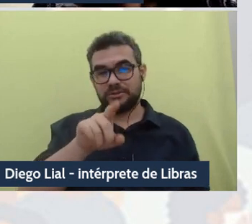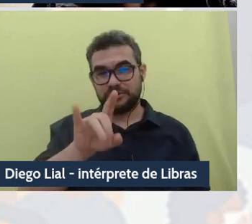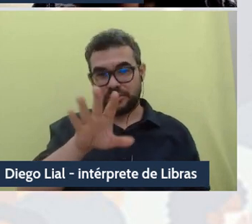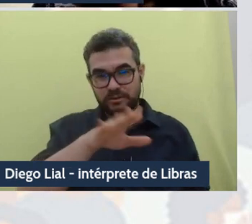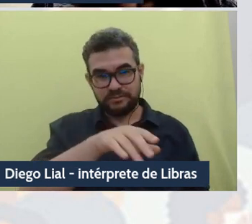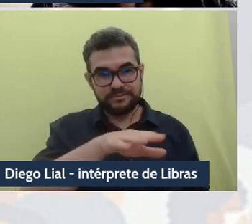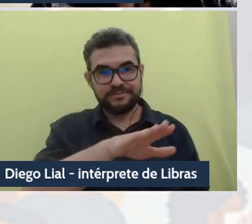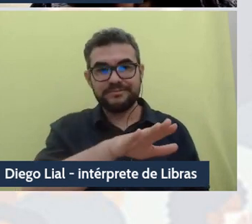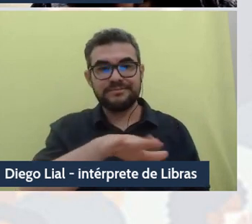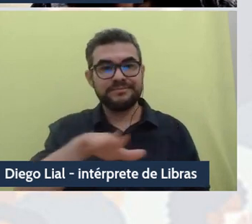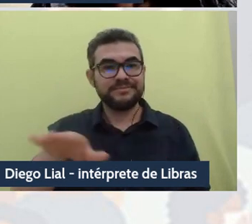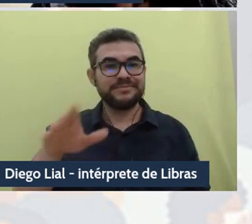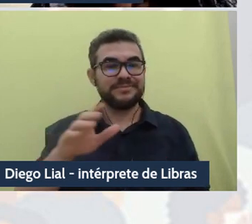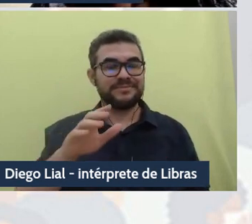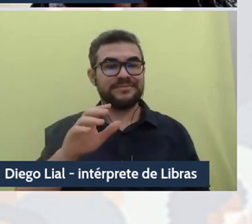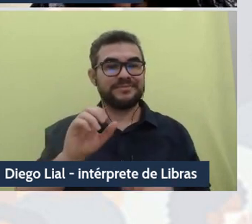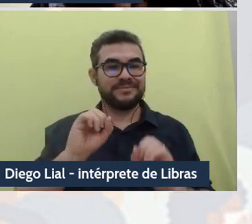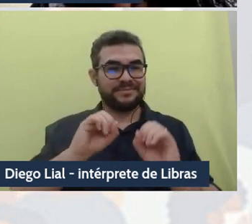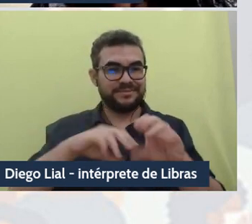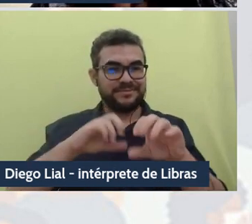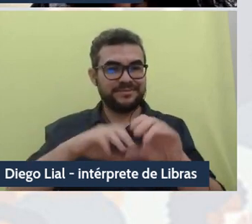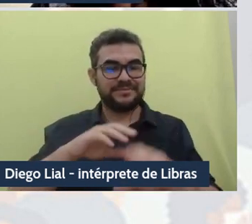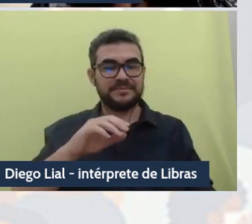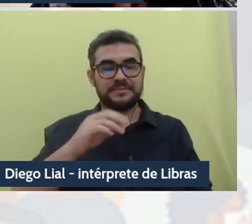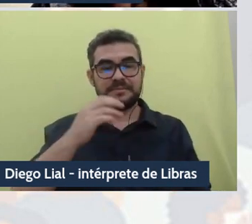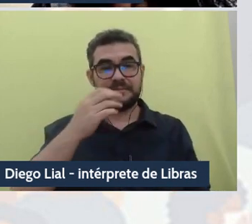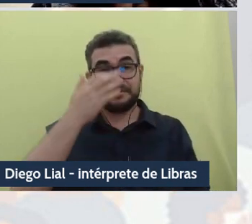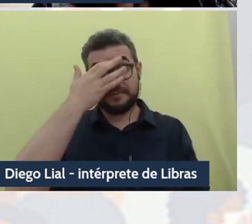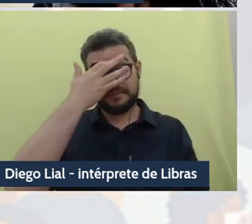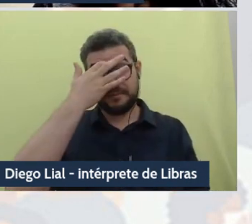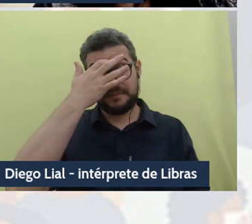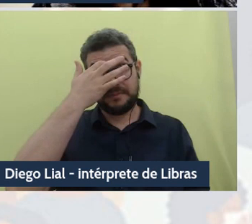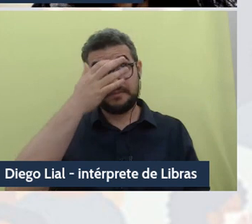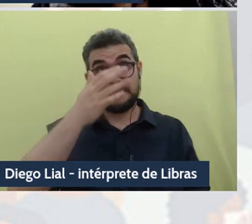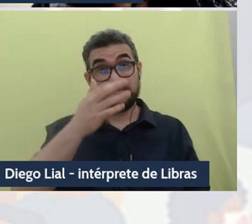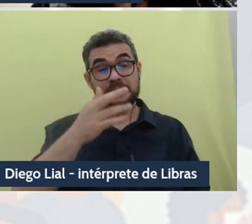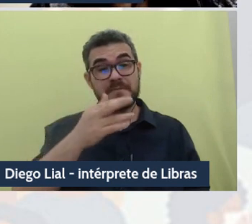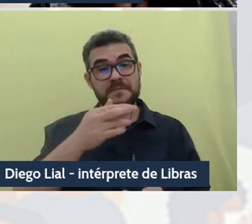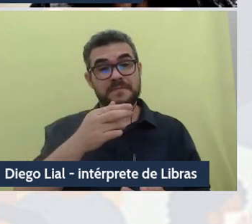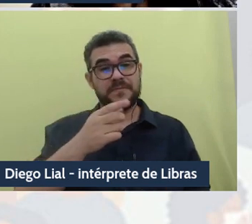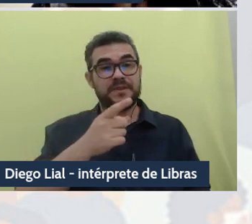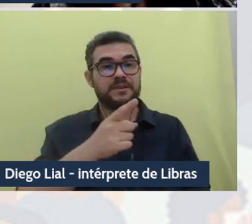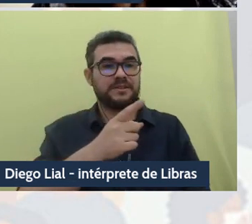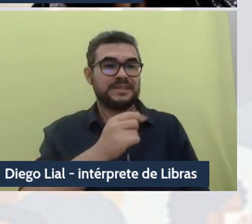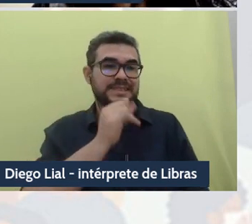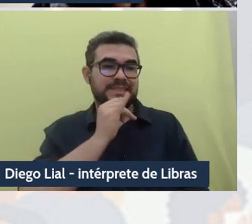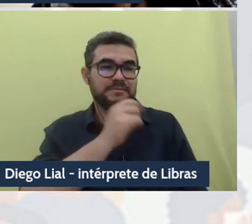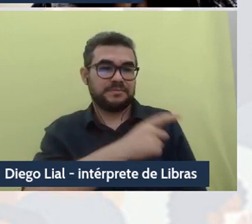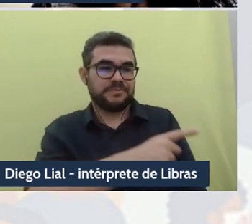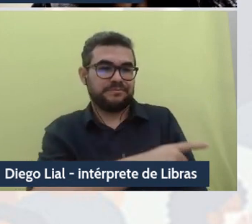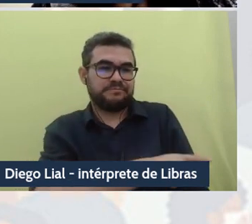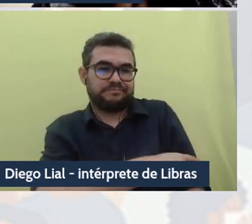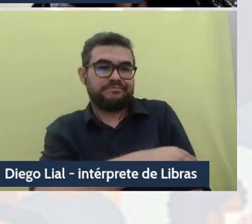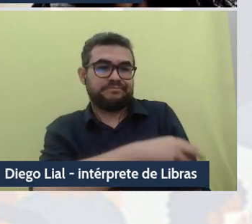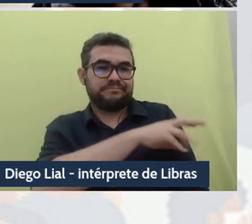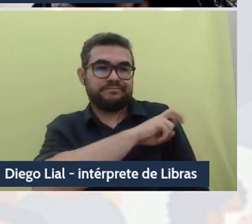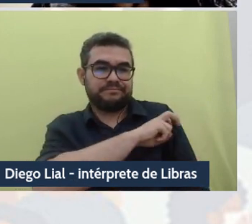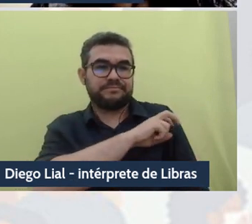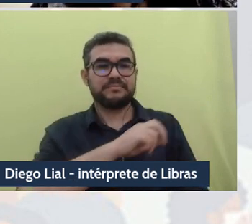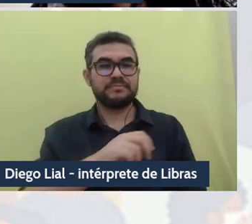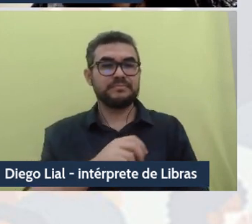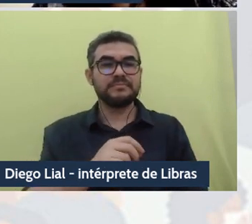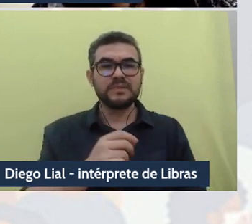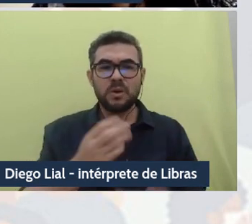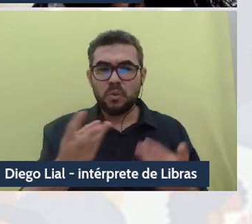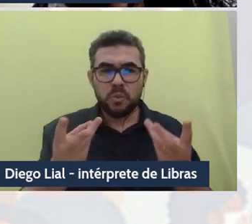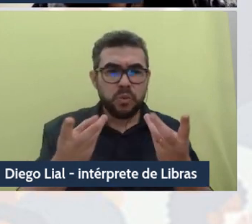o PNLD, por exemplo, voltado para o segundo ciclo do ensino fundamental, ele atende cerca de 40 milhões de